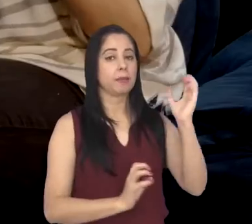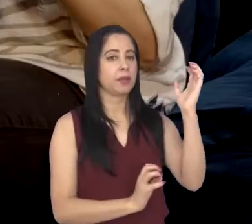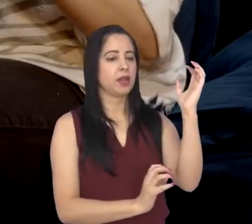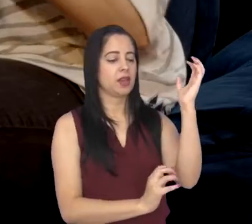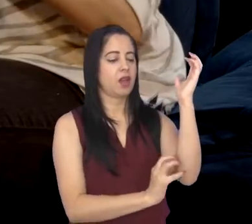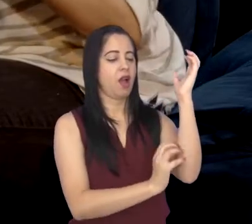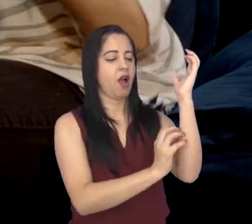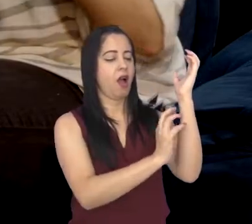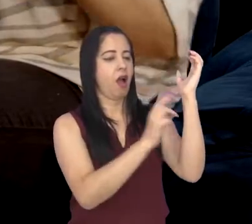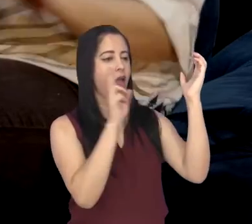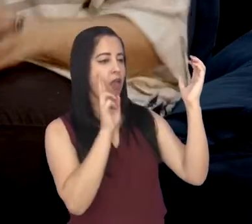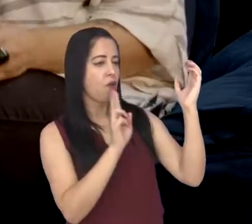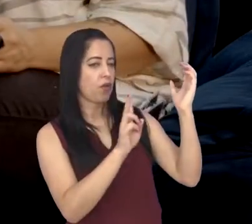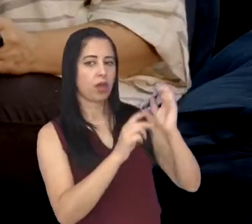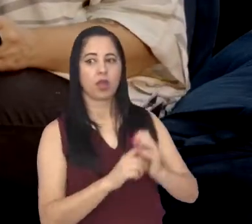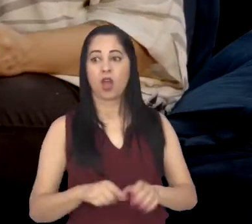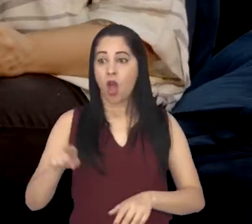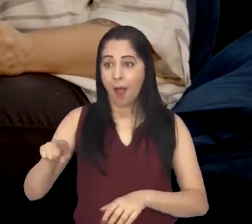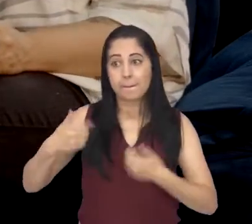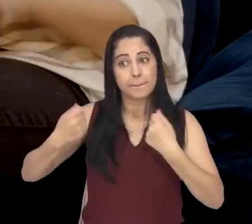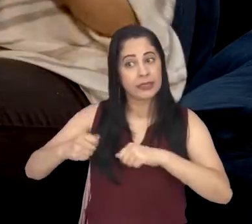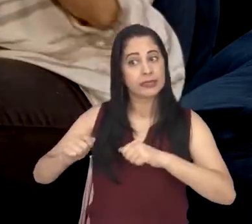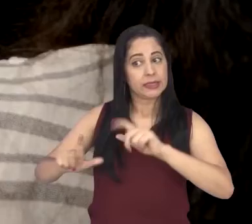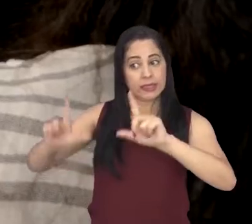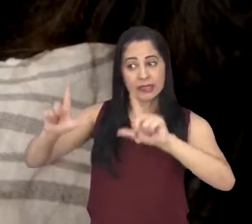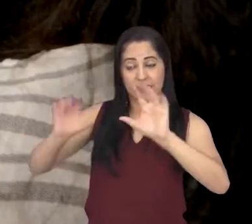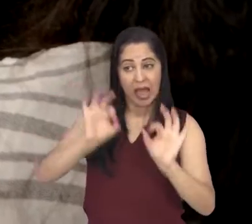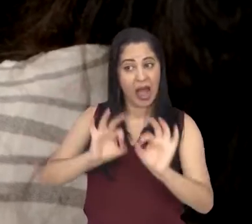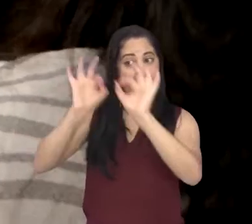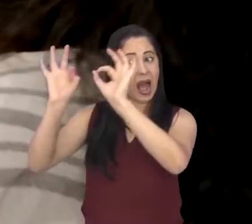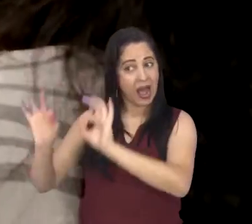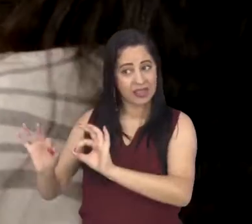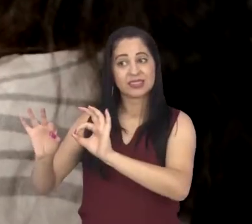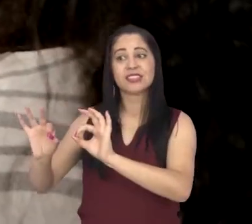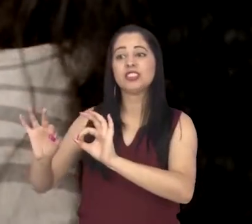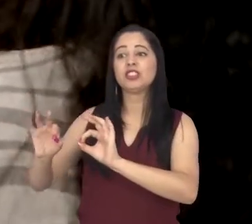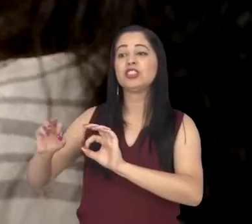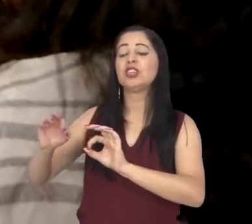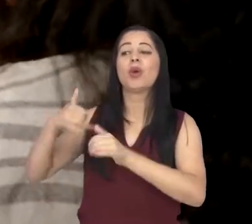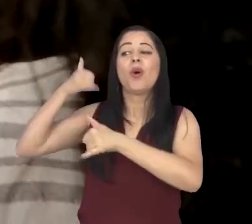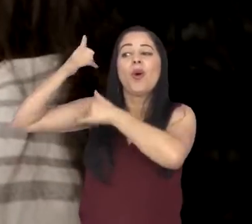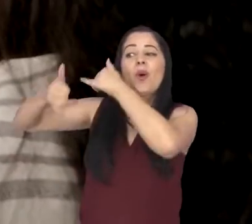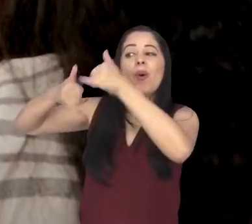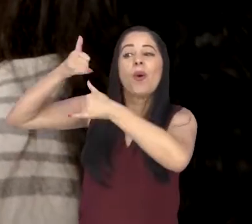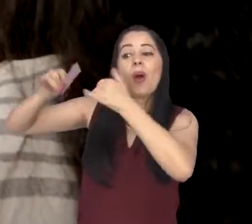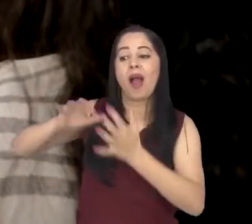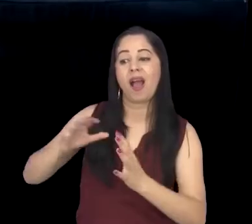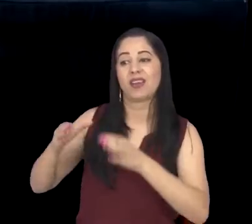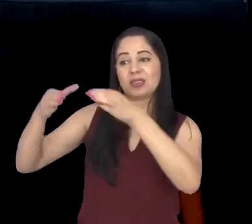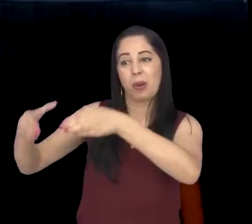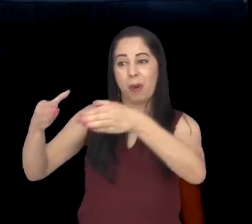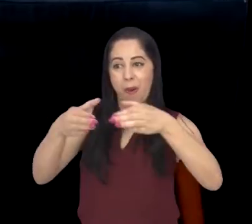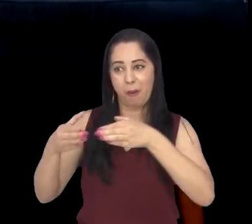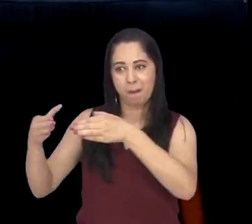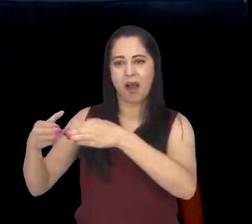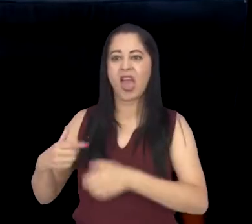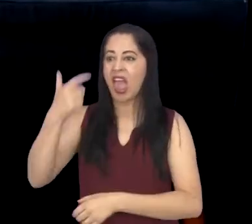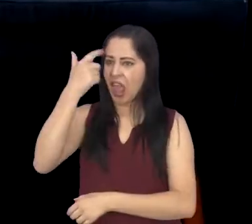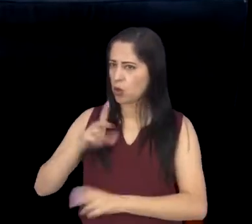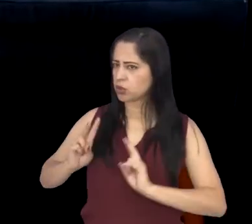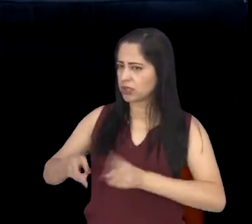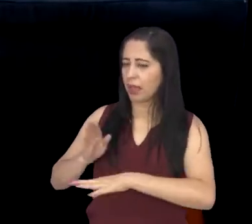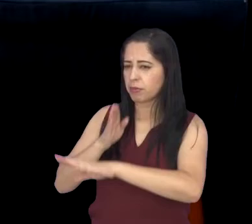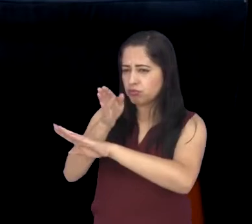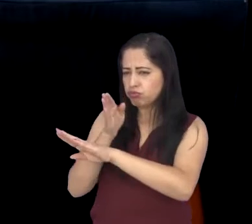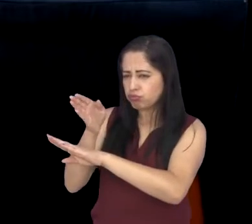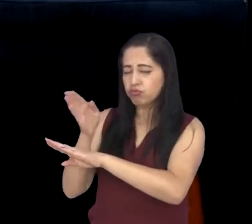histórias do meu bairro, que tem mais histórias. Você foi repórter só de bairros. De bairros, rodei todos os bairros da cidade, é muito legal.